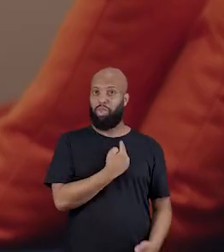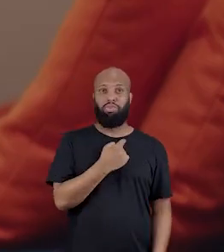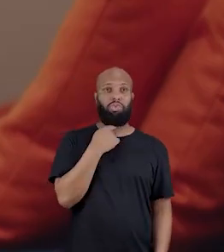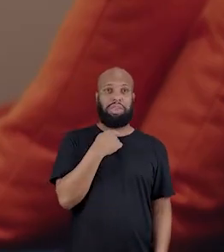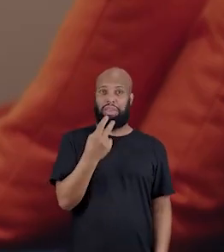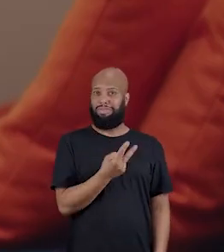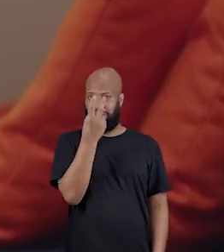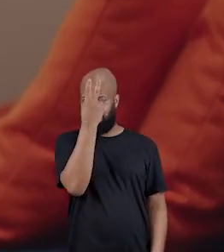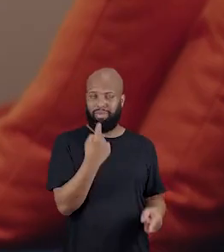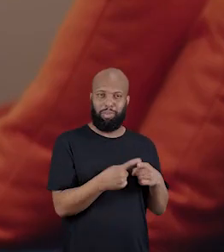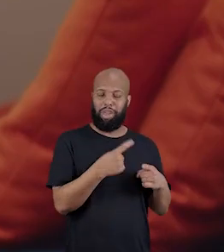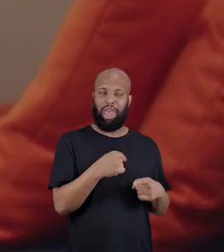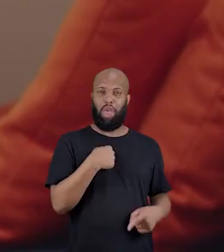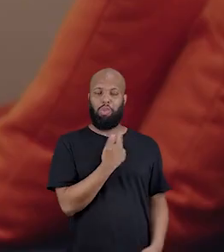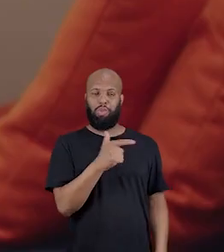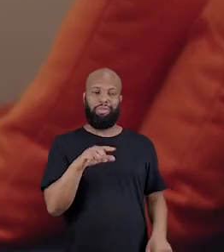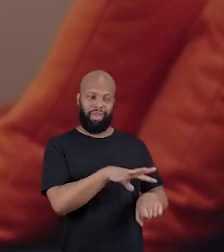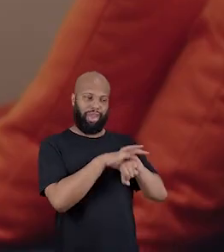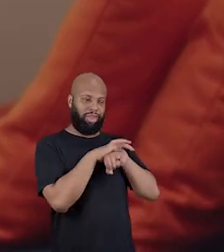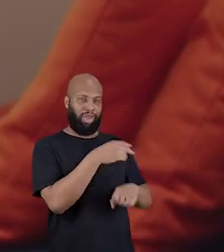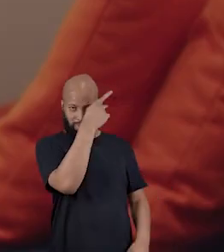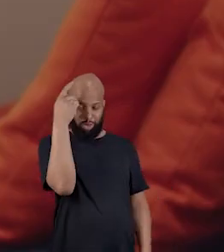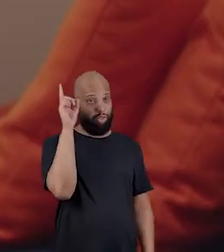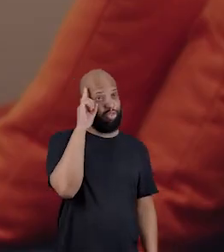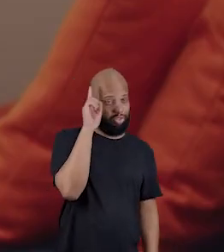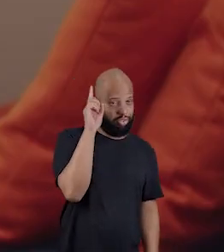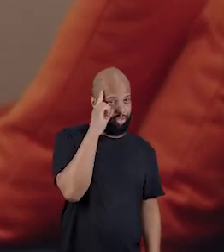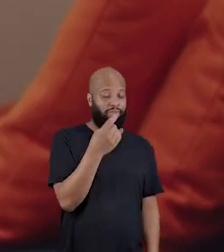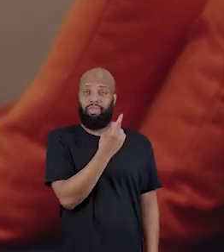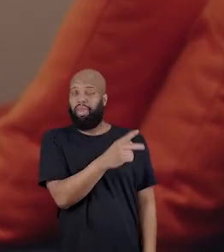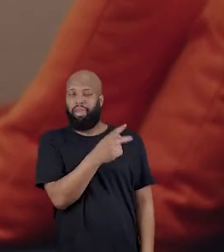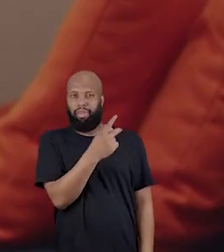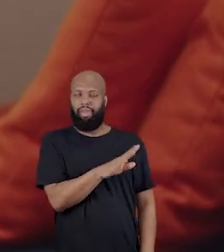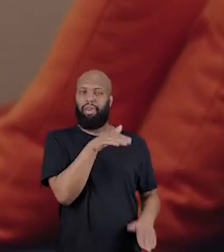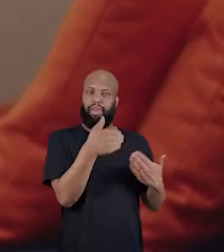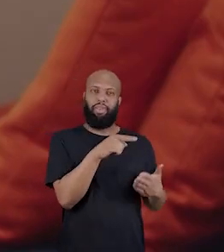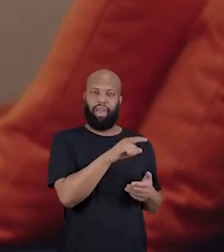Então, além da gente não capturar valor, porque eu não estou garantindo que a pessoa no dia a dia